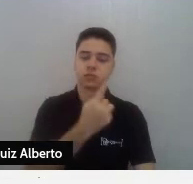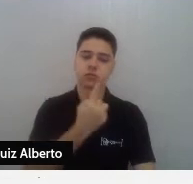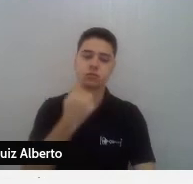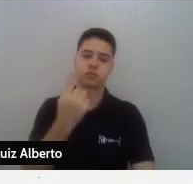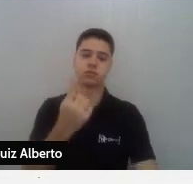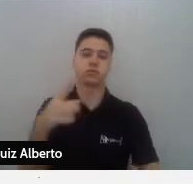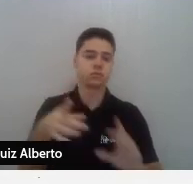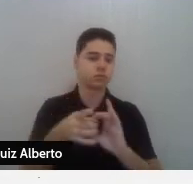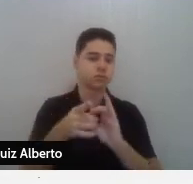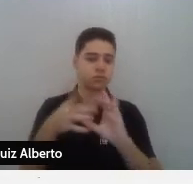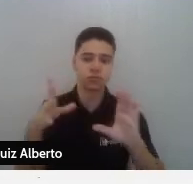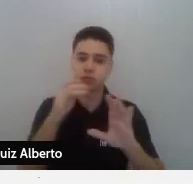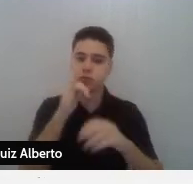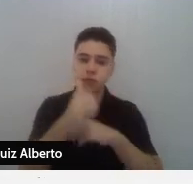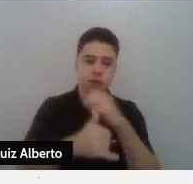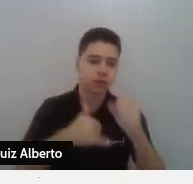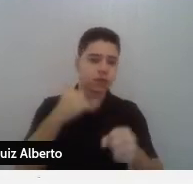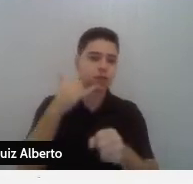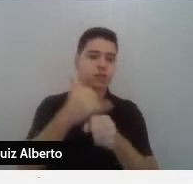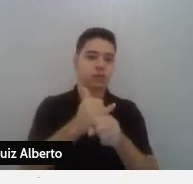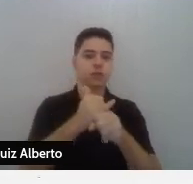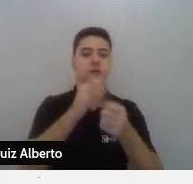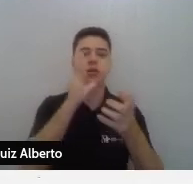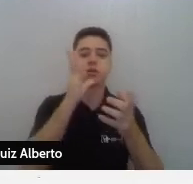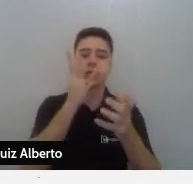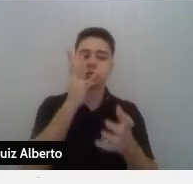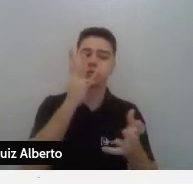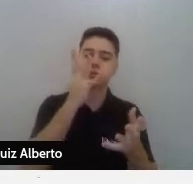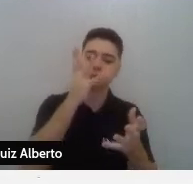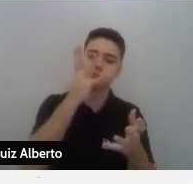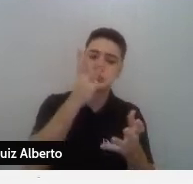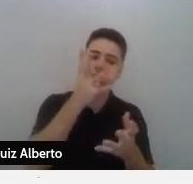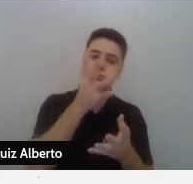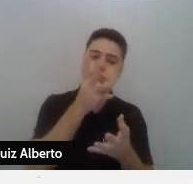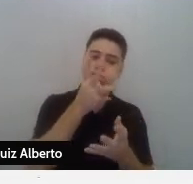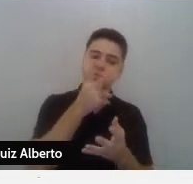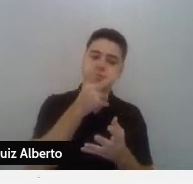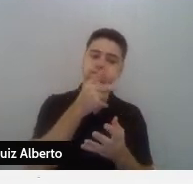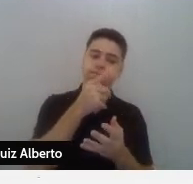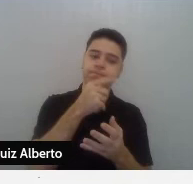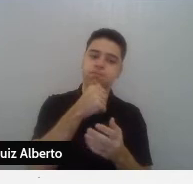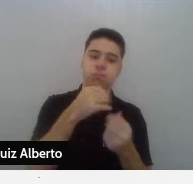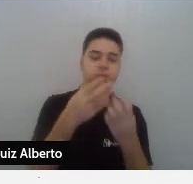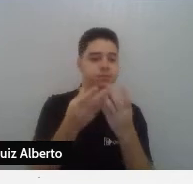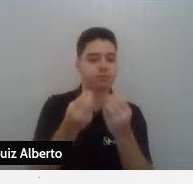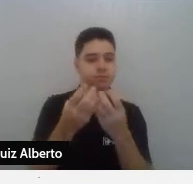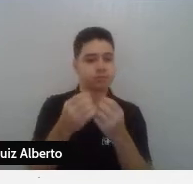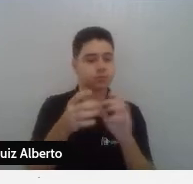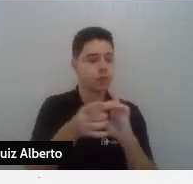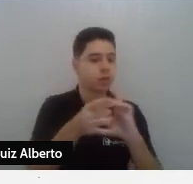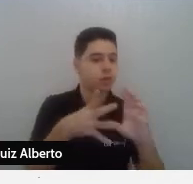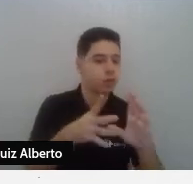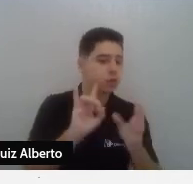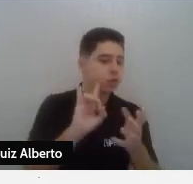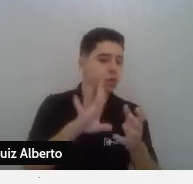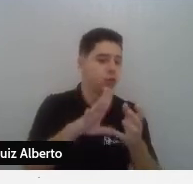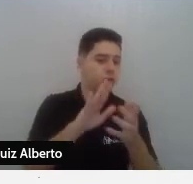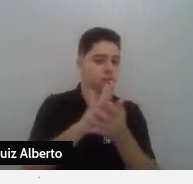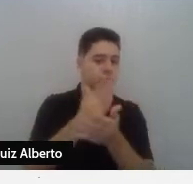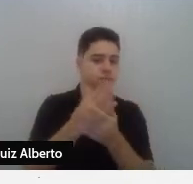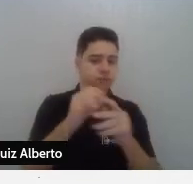acesso àquela internet de escada, né, lenta, e tinha acesso, por exemplo, apenas páginas